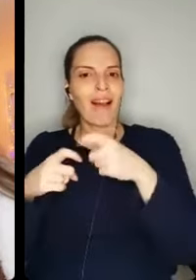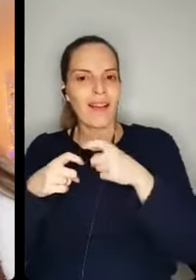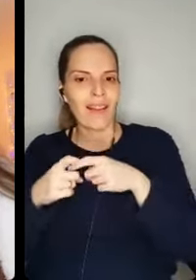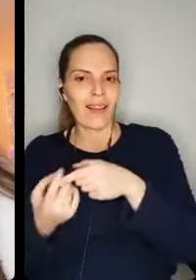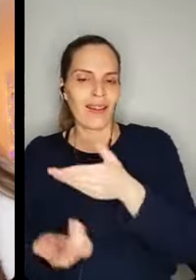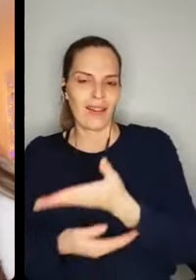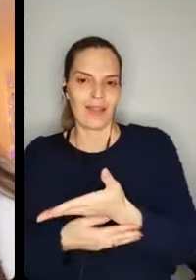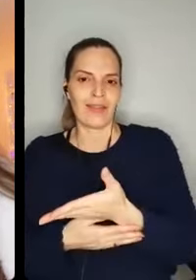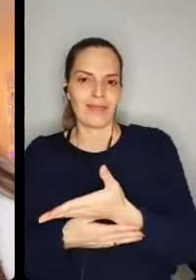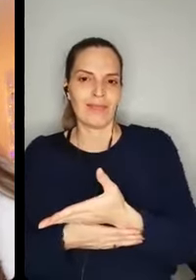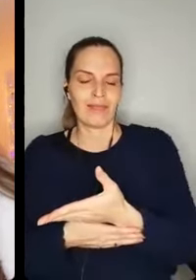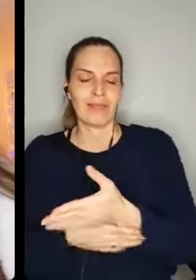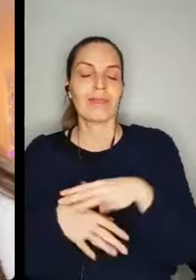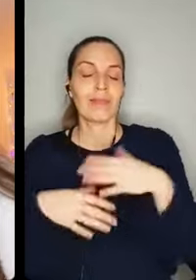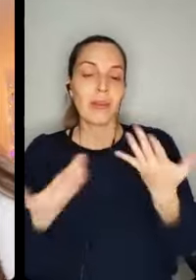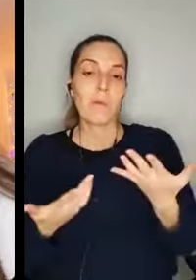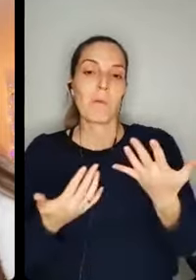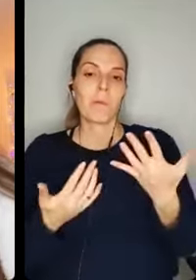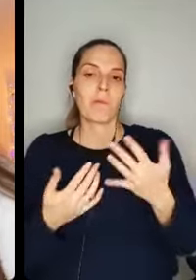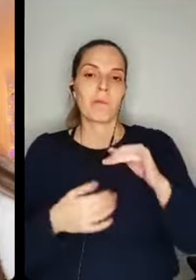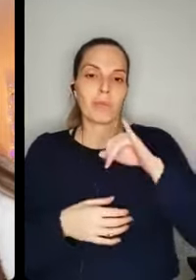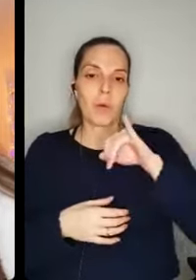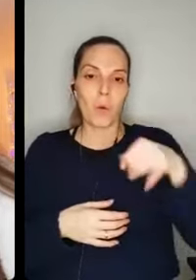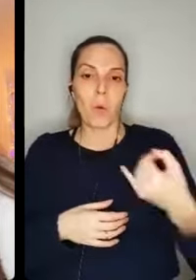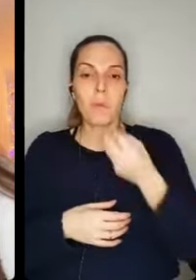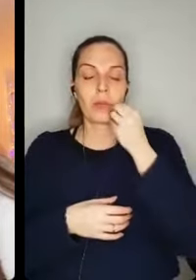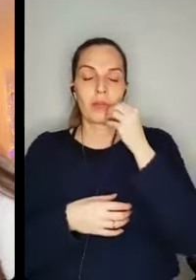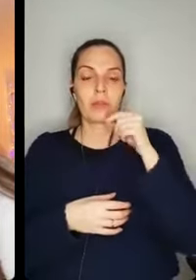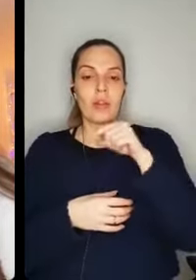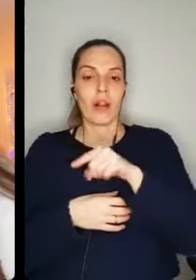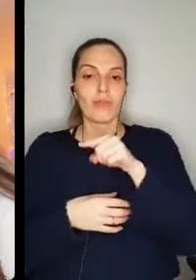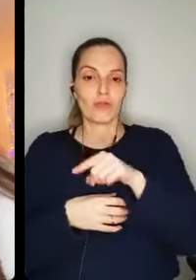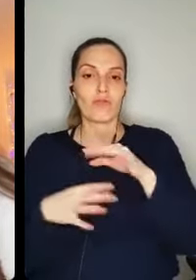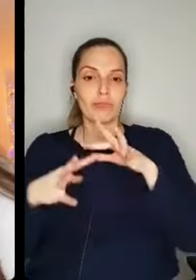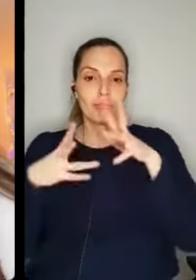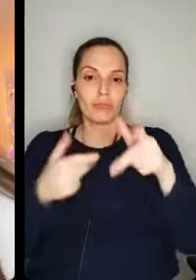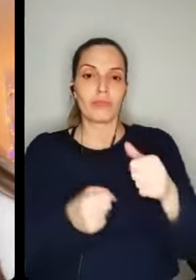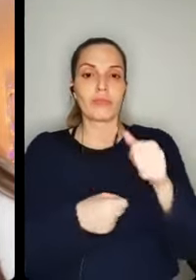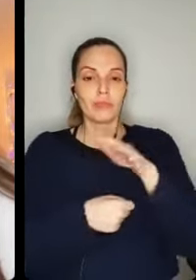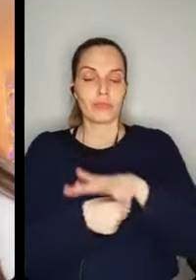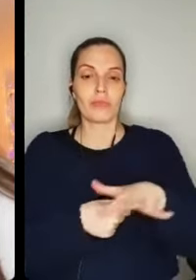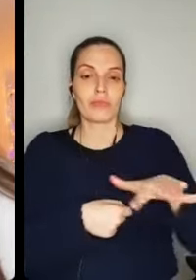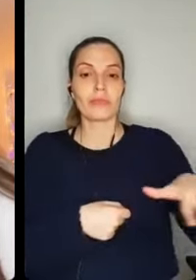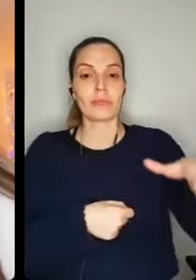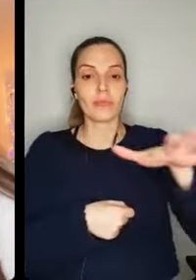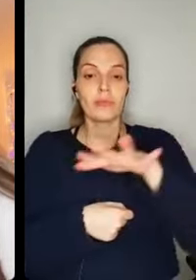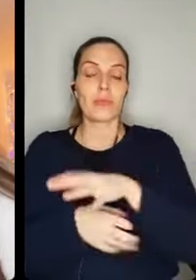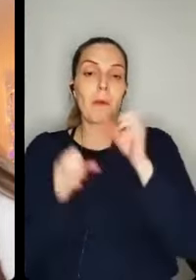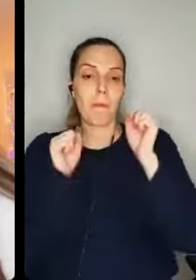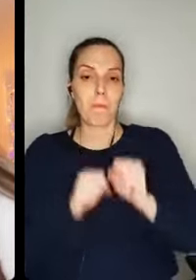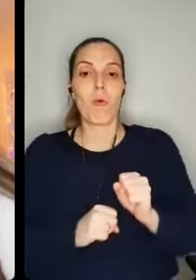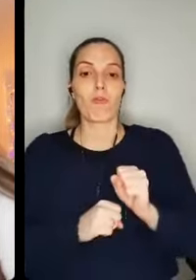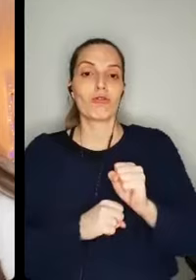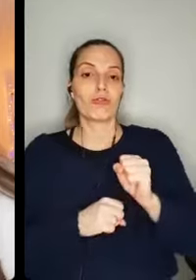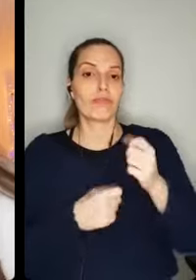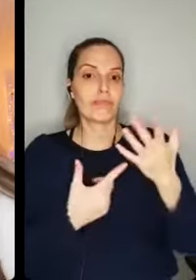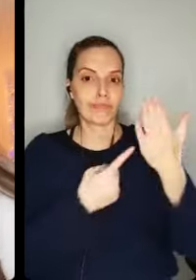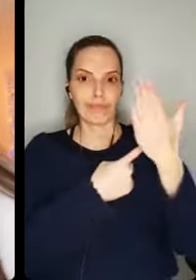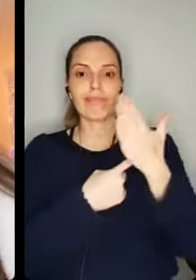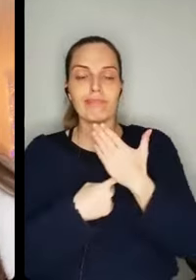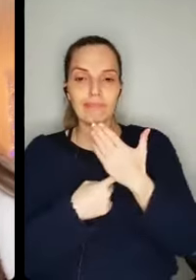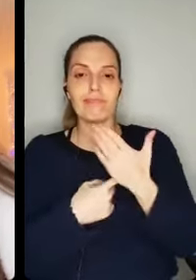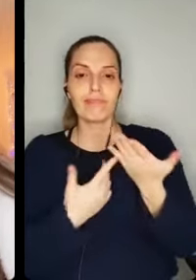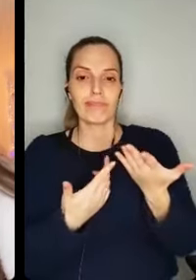todas as áreas, de certa forma, isso pode te beneficiar, né? Mesmo tu achando que não quero participar,